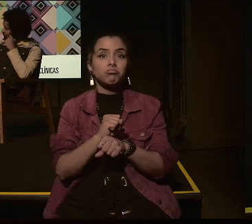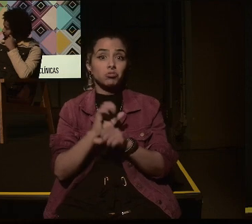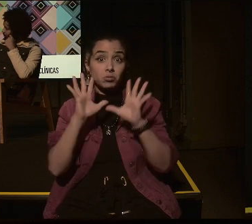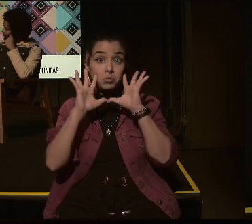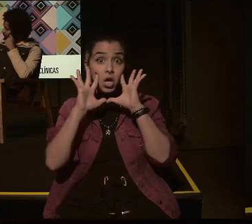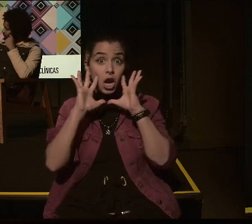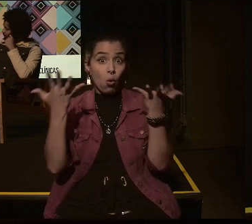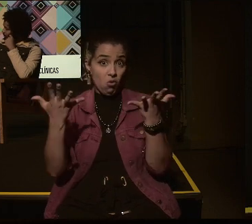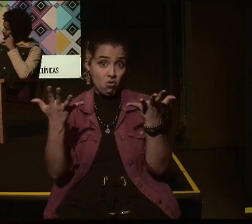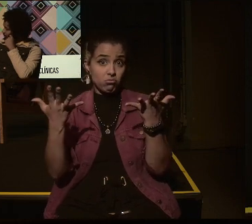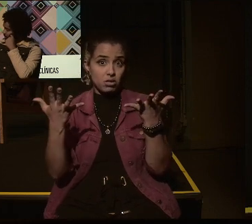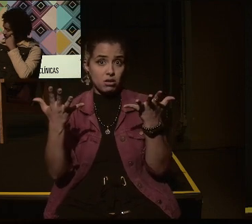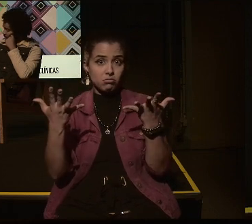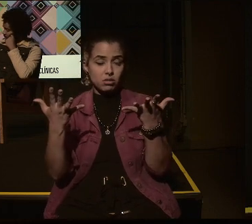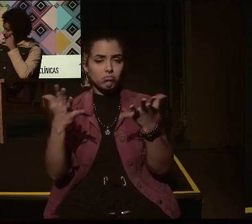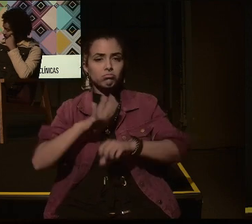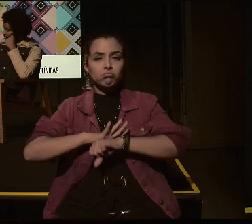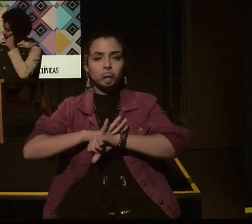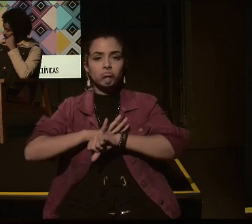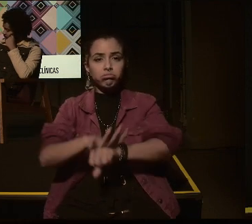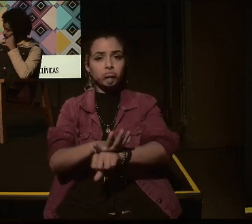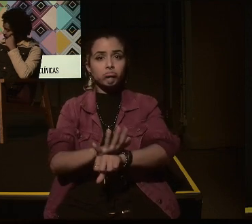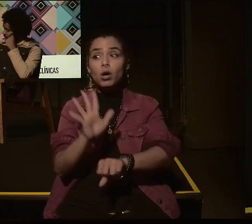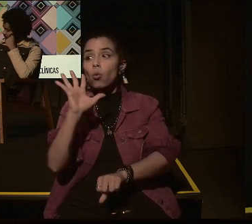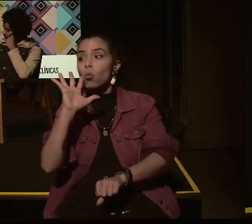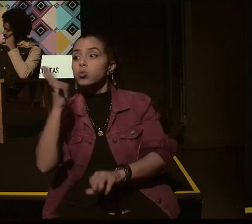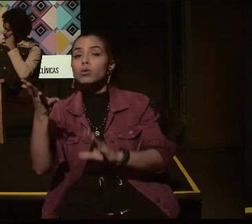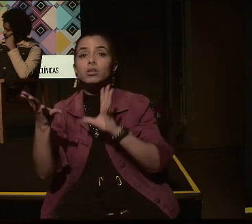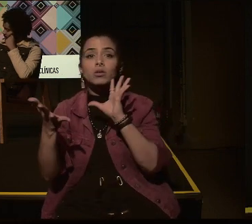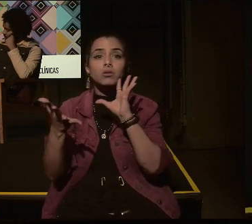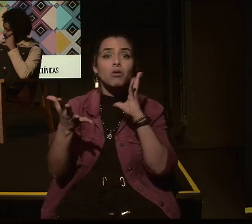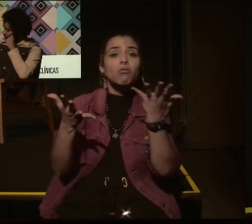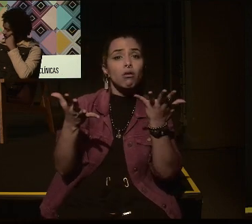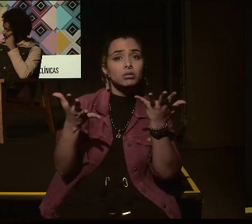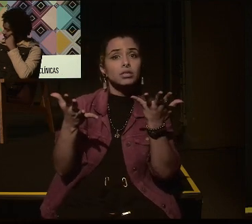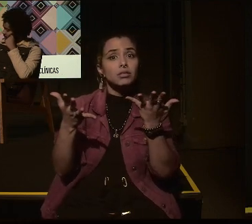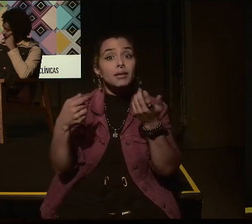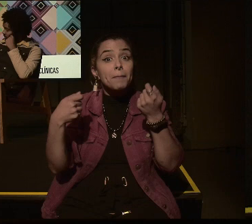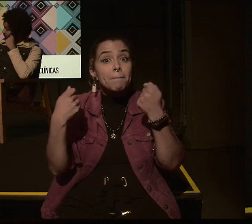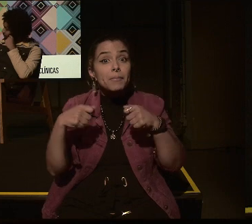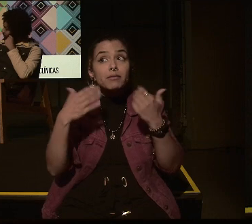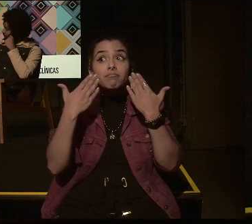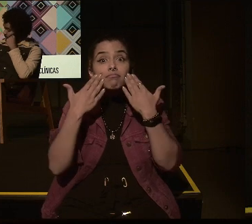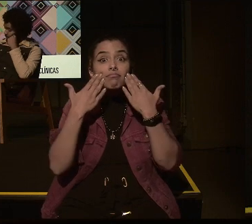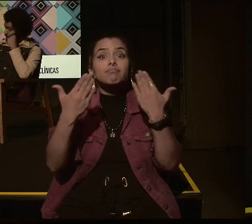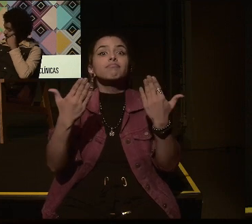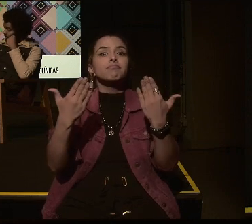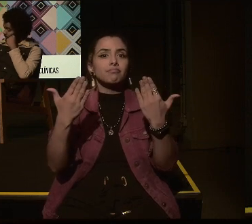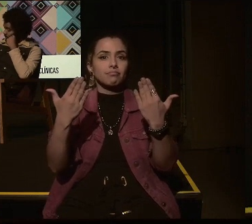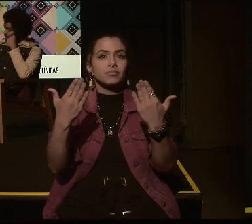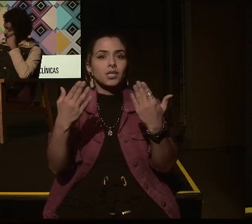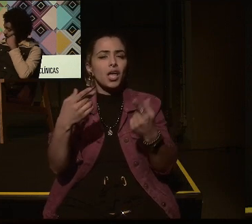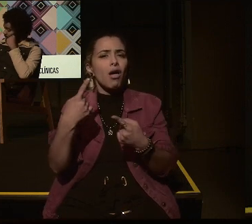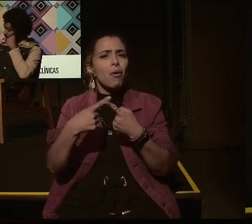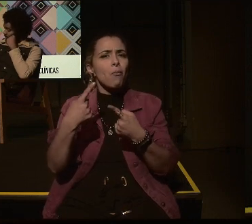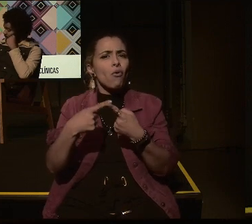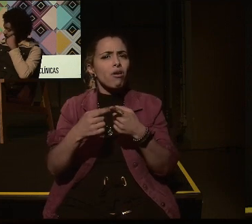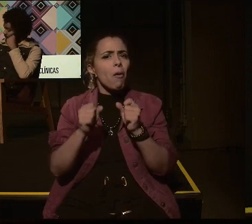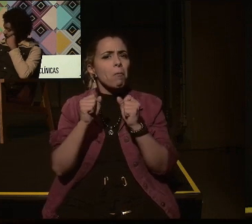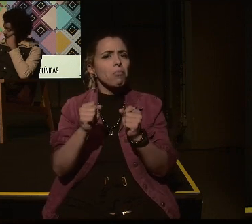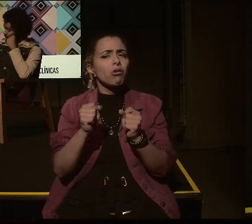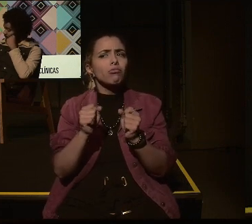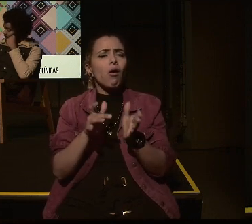É que eles apareçam, é que eles começam a ser narrados. O que pode dar a impressão de uma